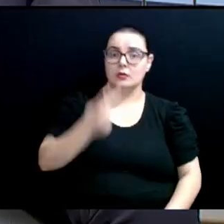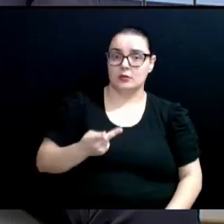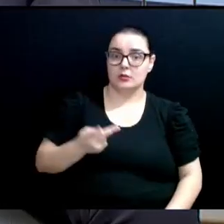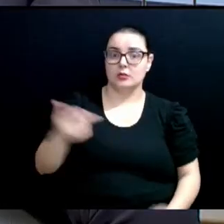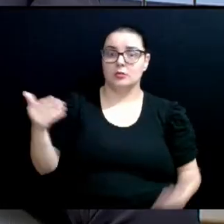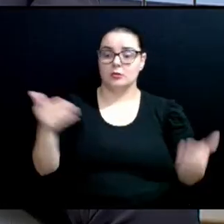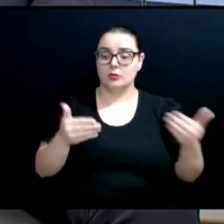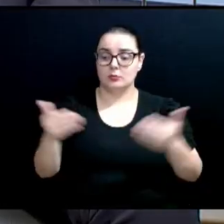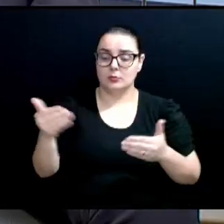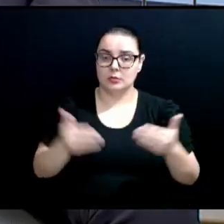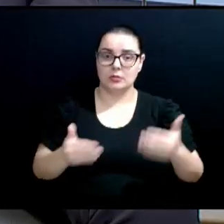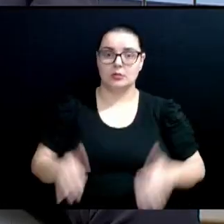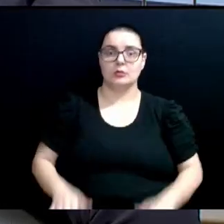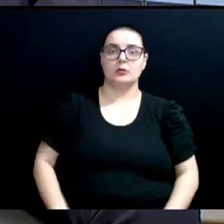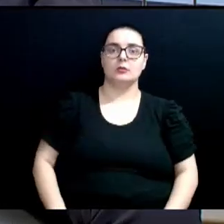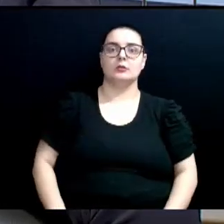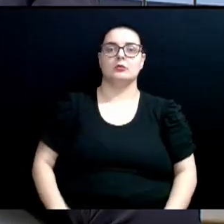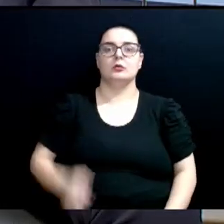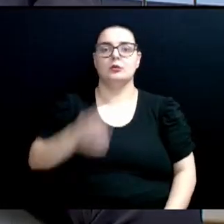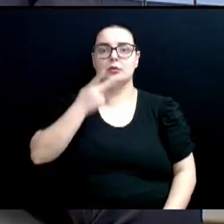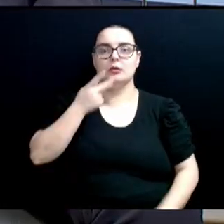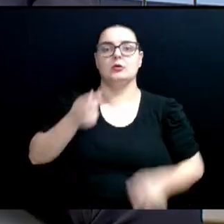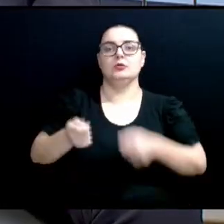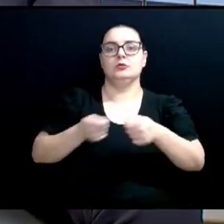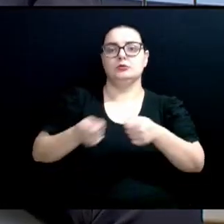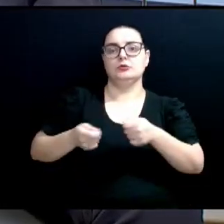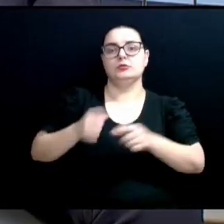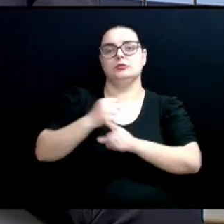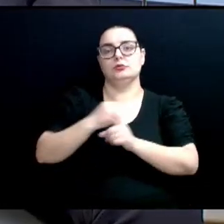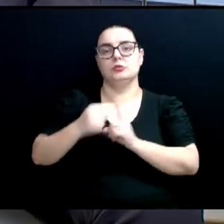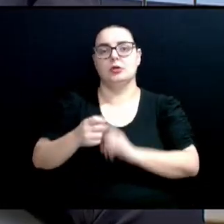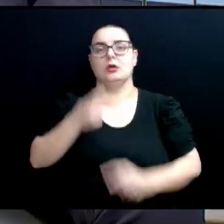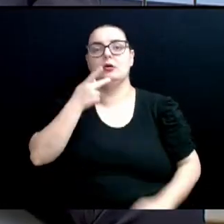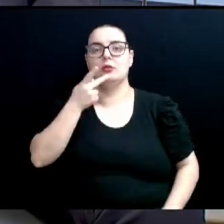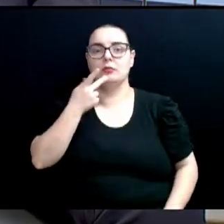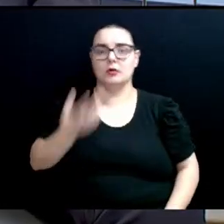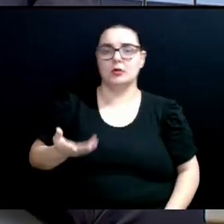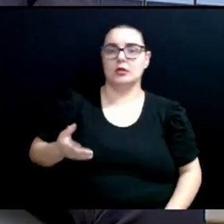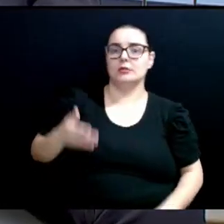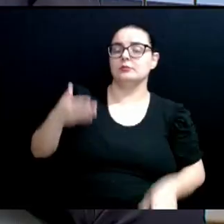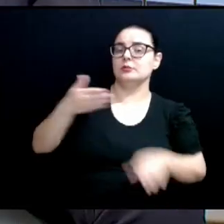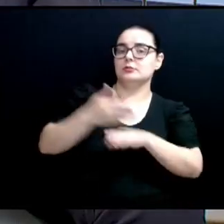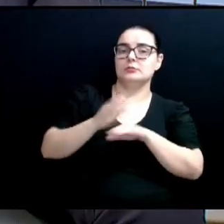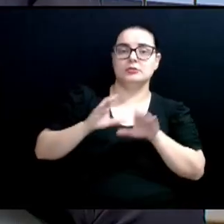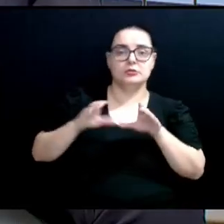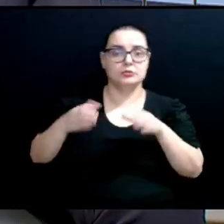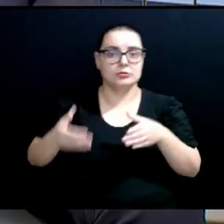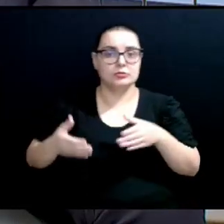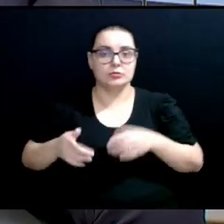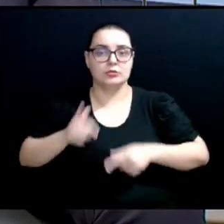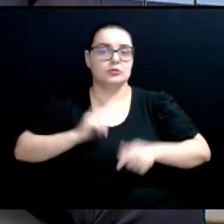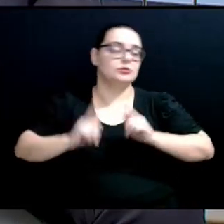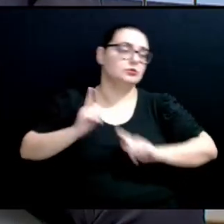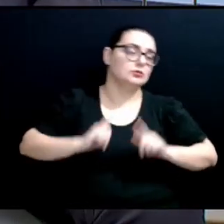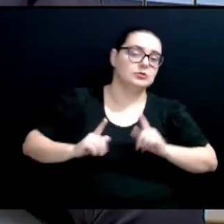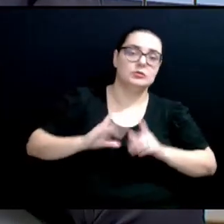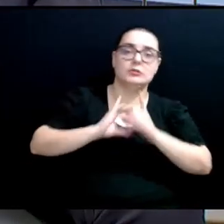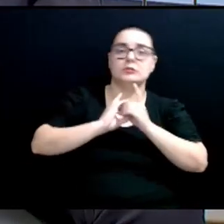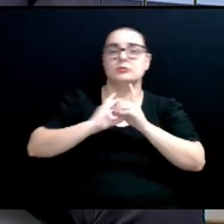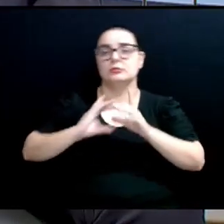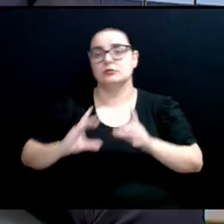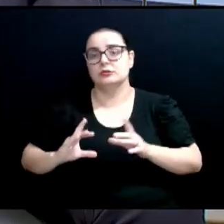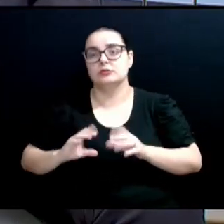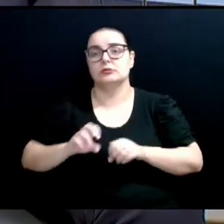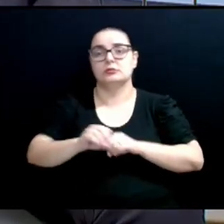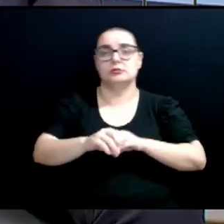então fala de controle social, ele fala de participação da comunidade, ele fala de gestão democrática no ensino público, né? Então